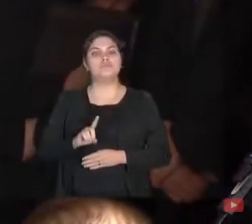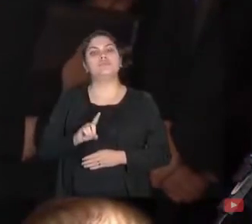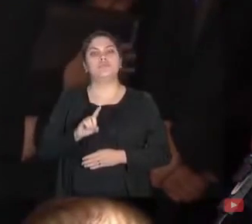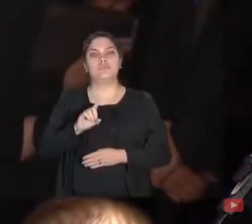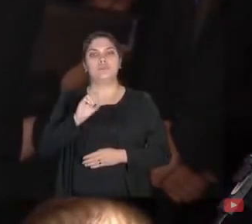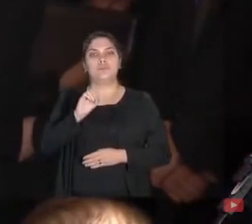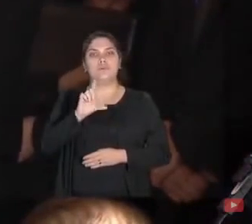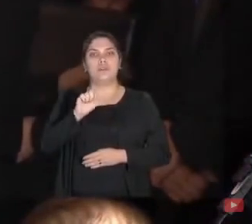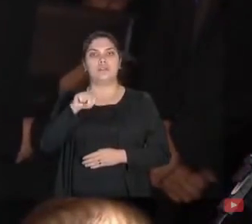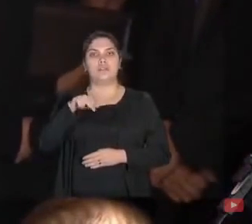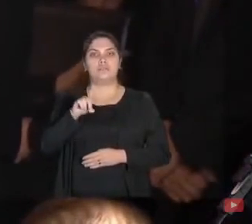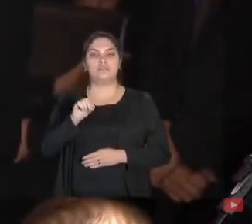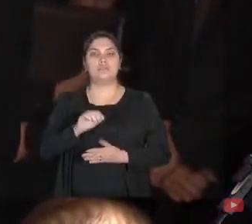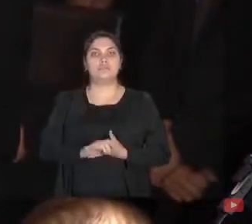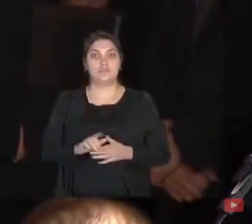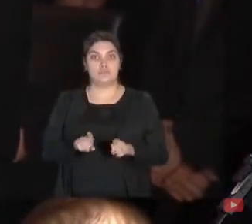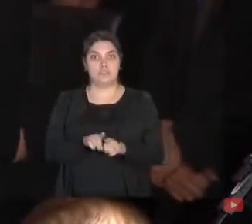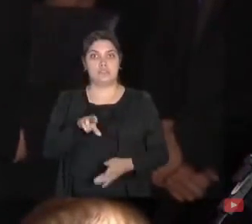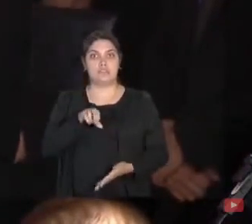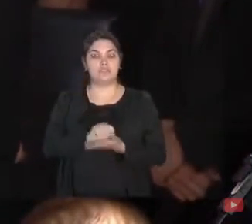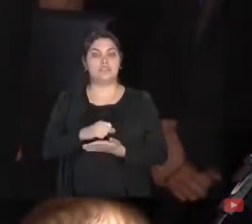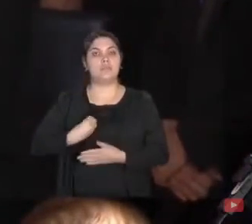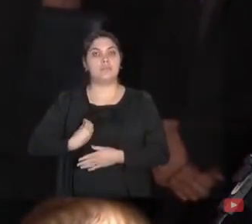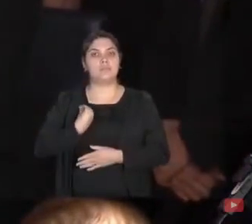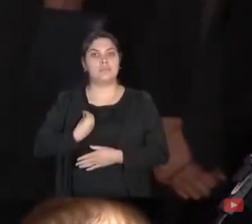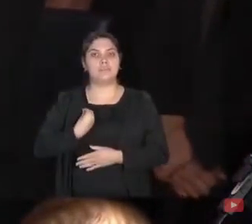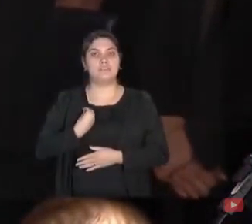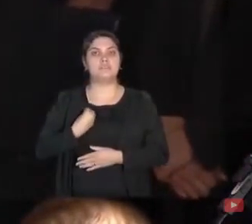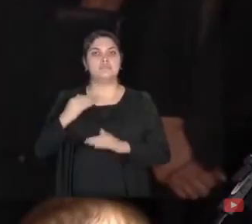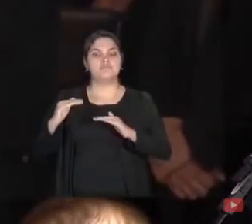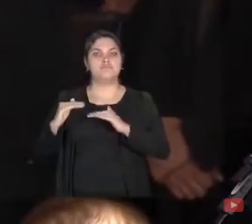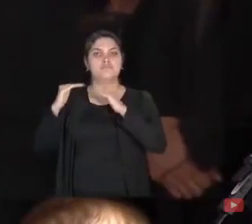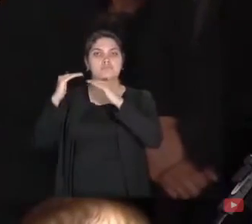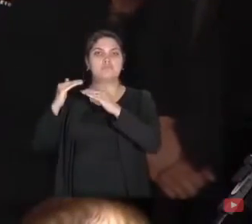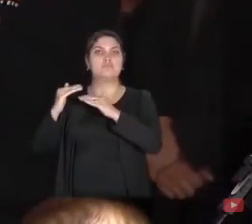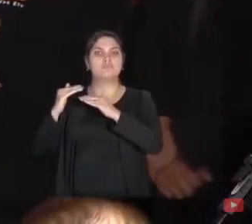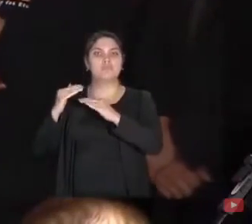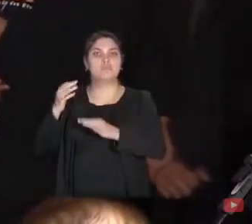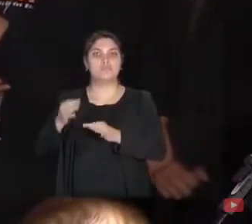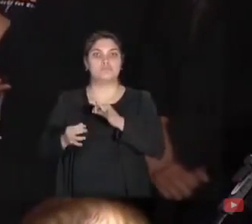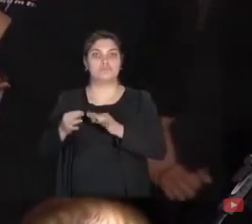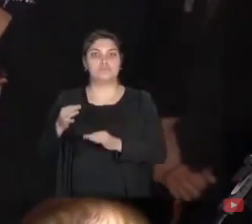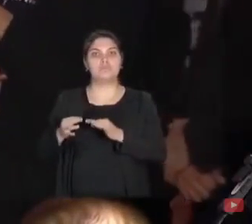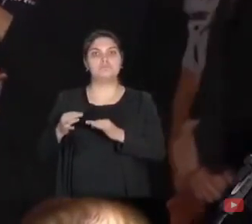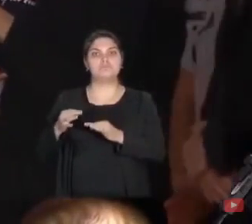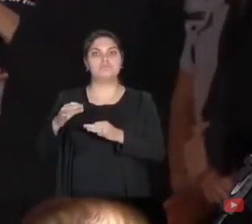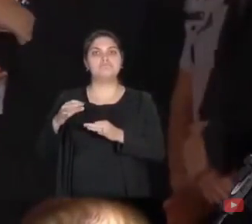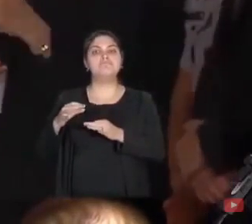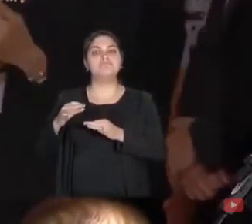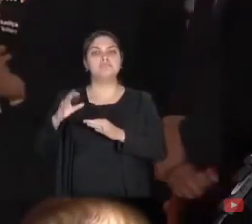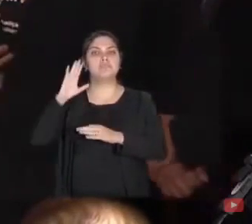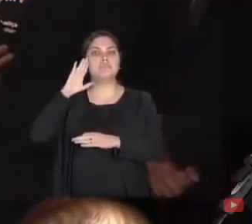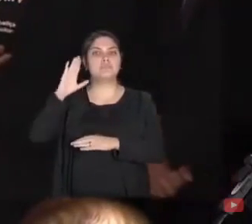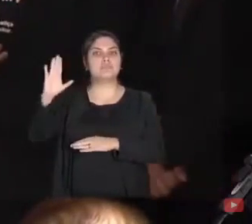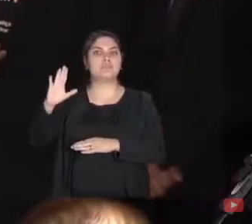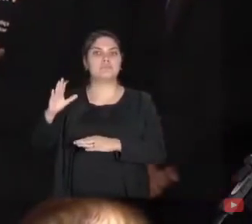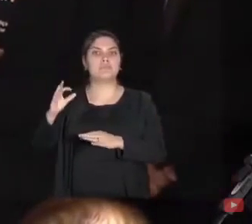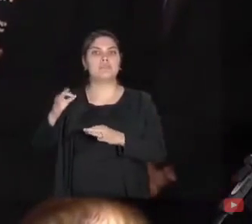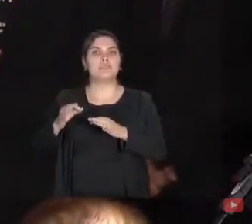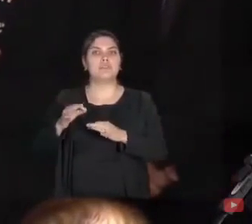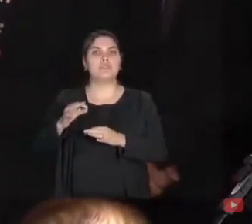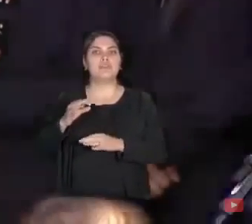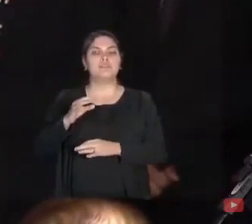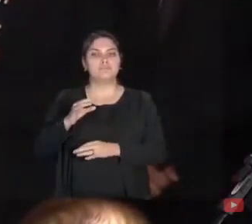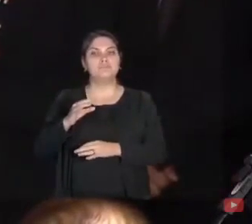de Souza. Registramos ainda a presença de Sua Excelência o Senhor Juiz Titular do Tribunal Superior Eleitoral